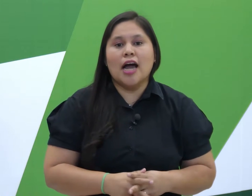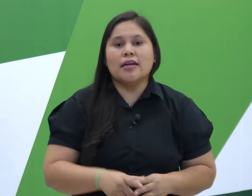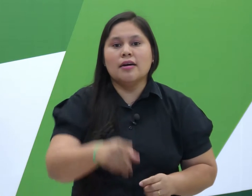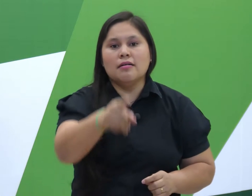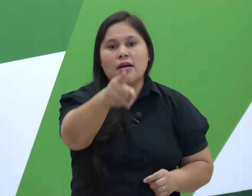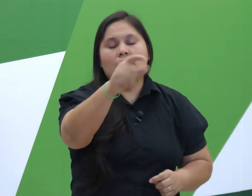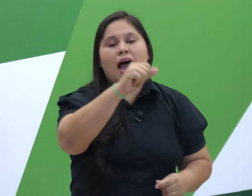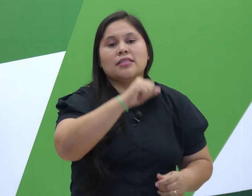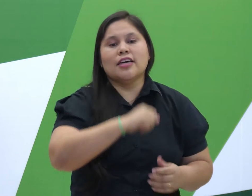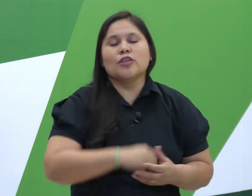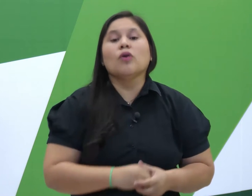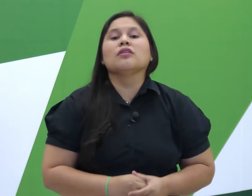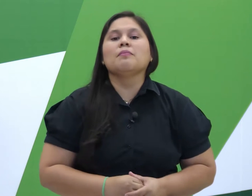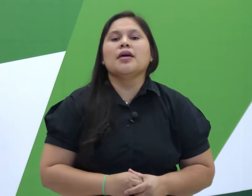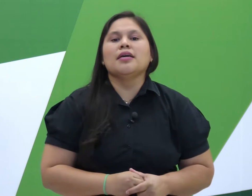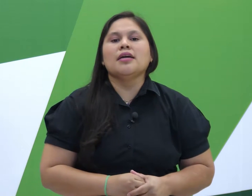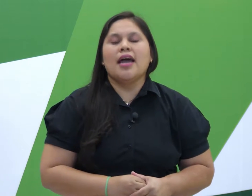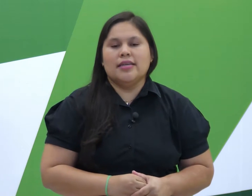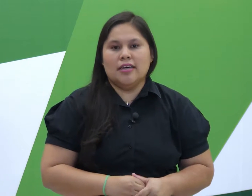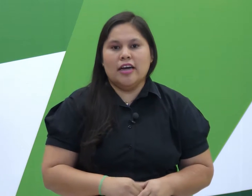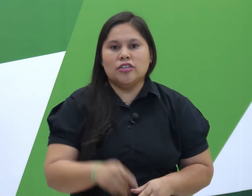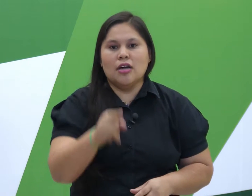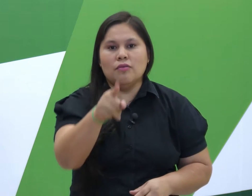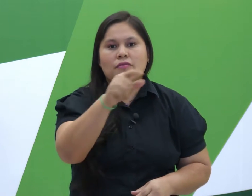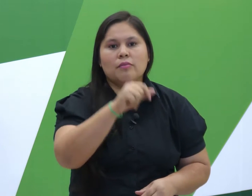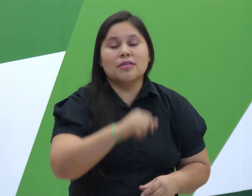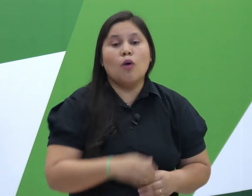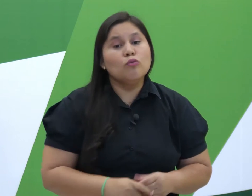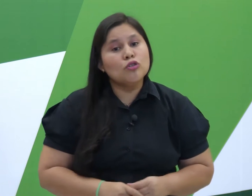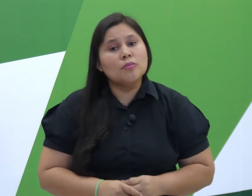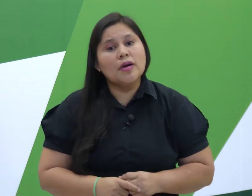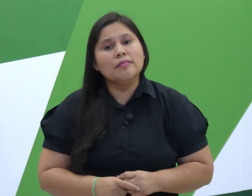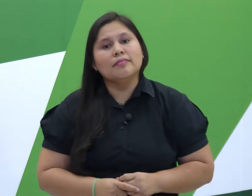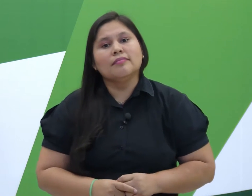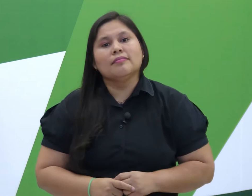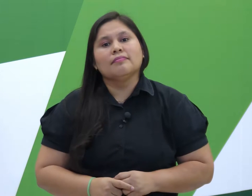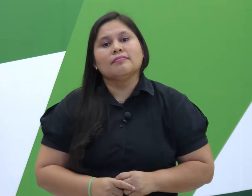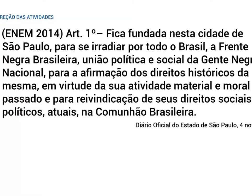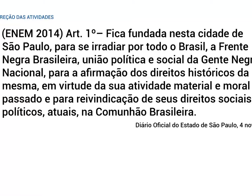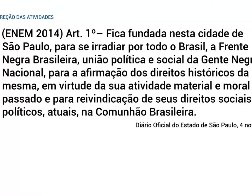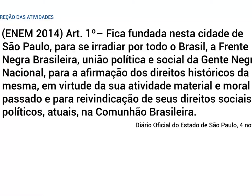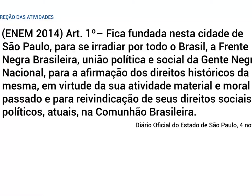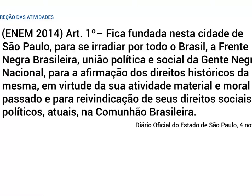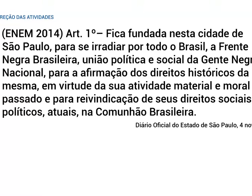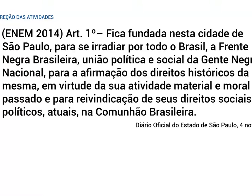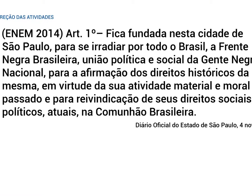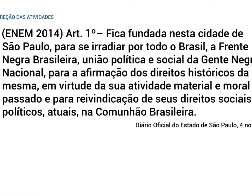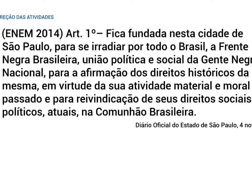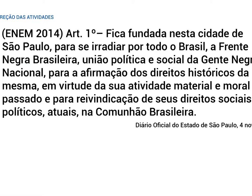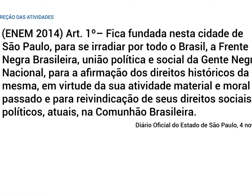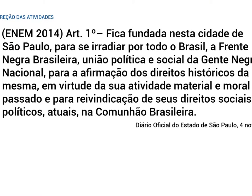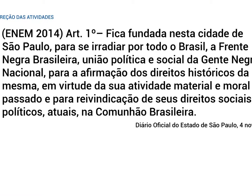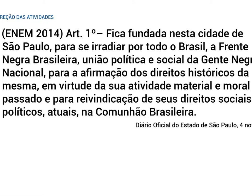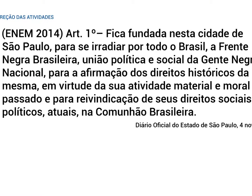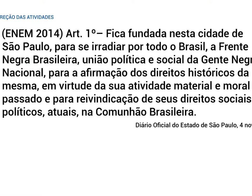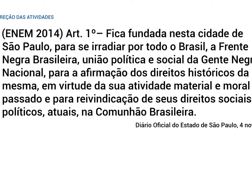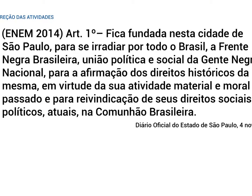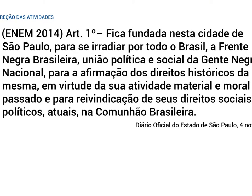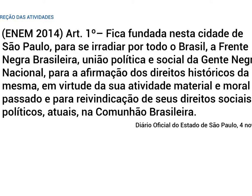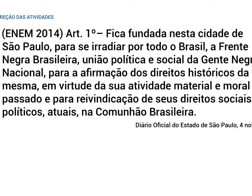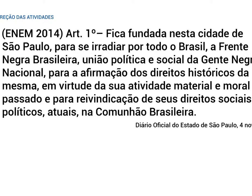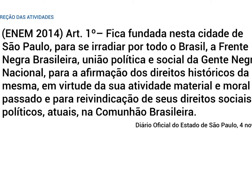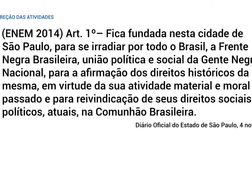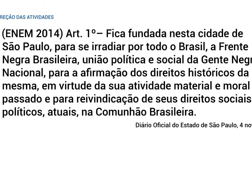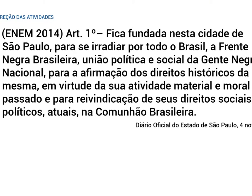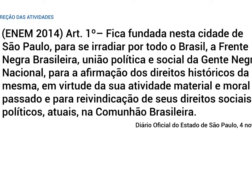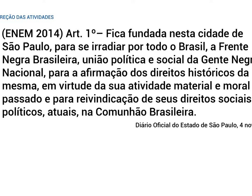Jorge Caram, acertou, também, essa questão, vamos à última, questão de hoje, né, que